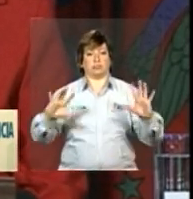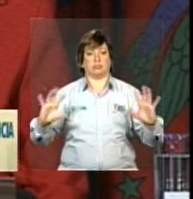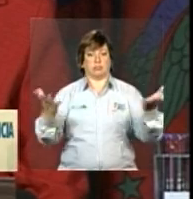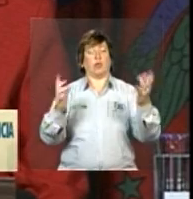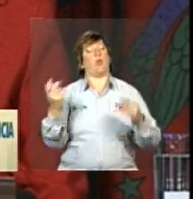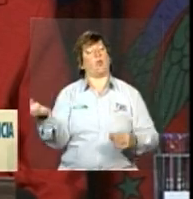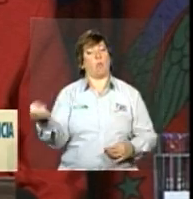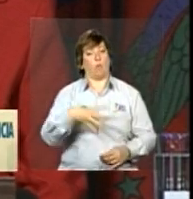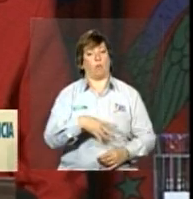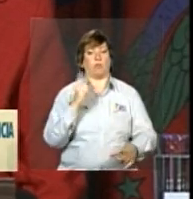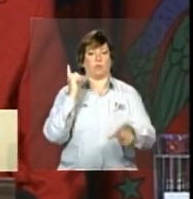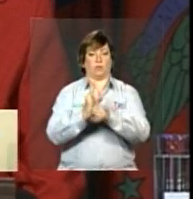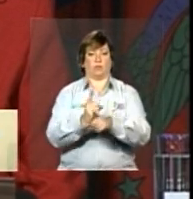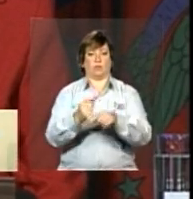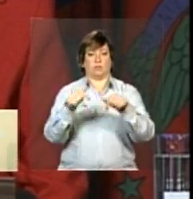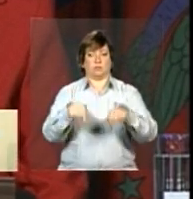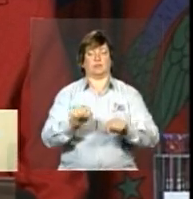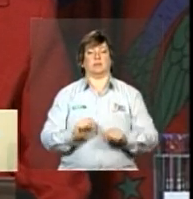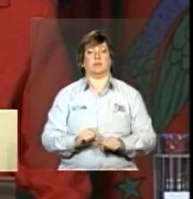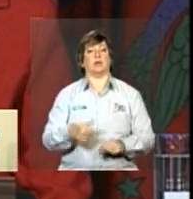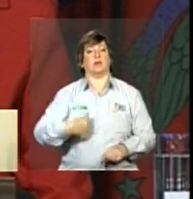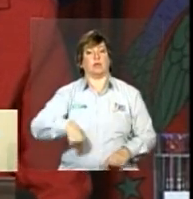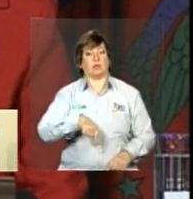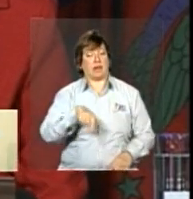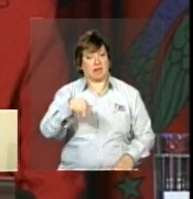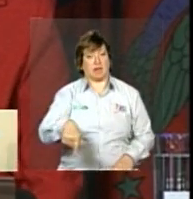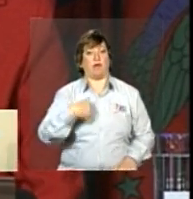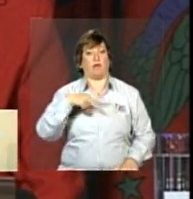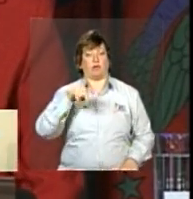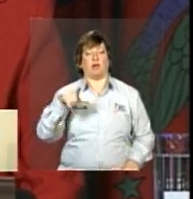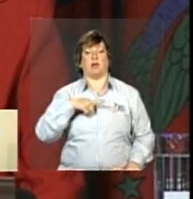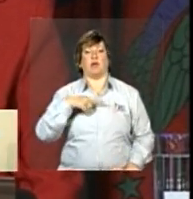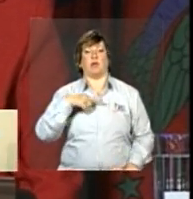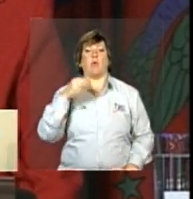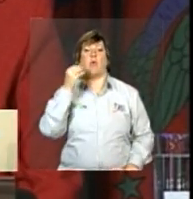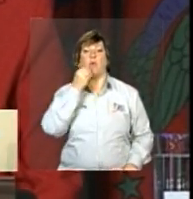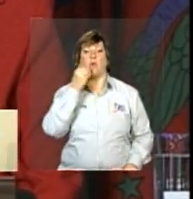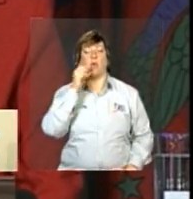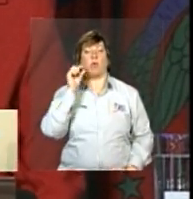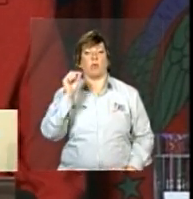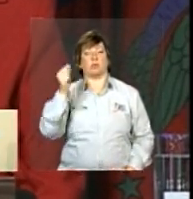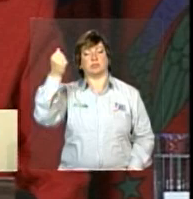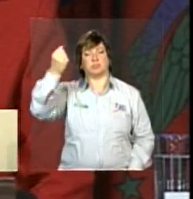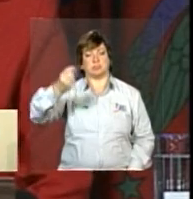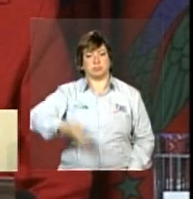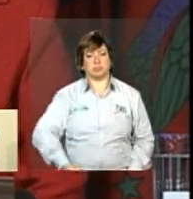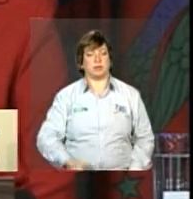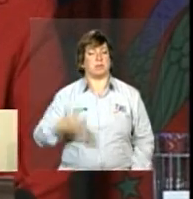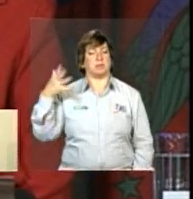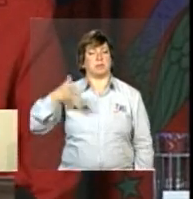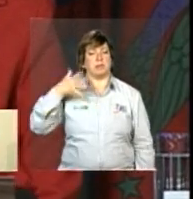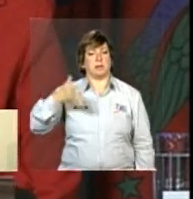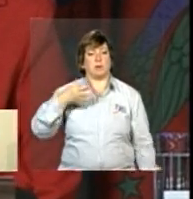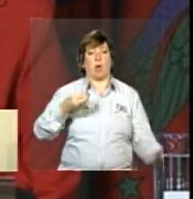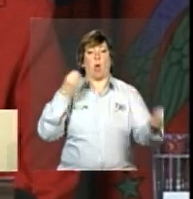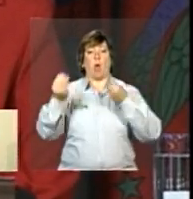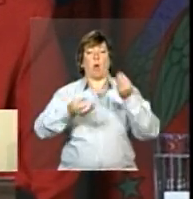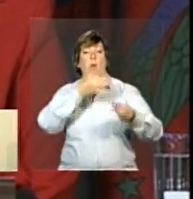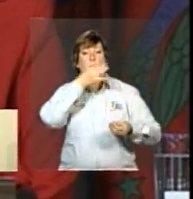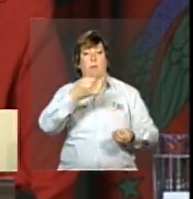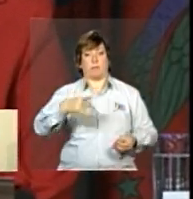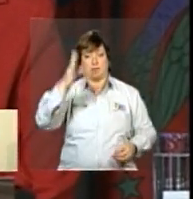novo encontro. Nele, terei a oportunidade de expressar, nesta plenária, a posição do